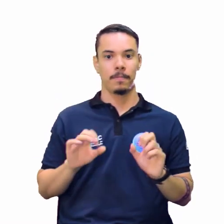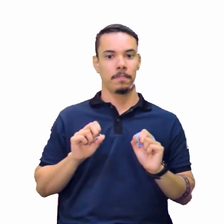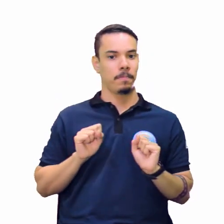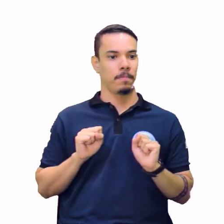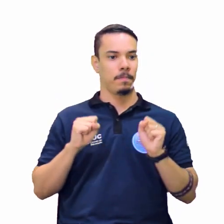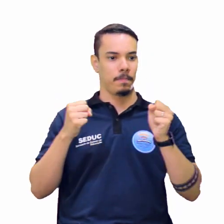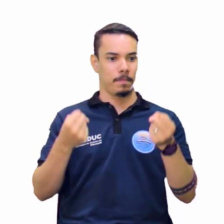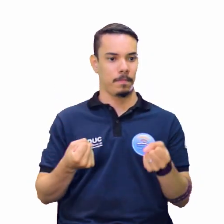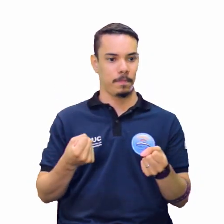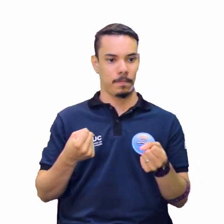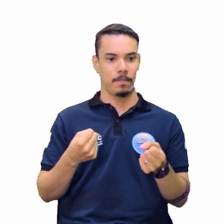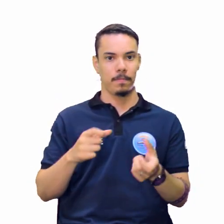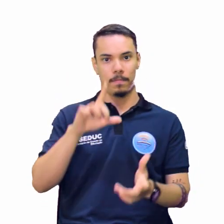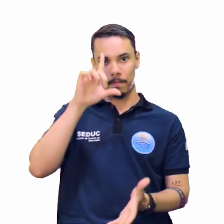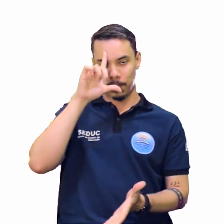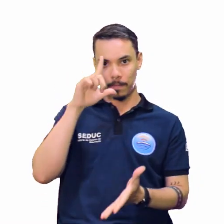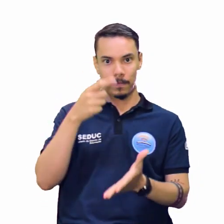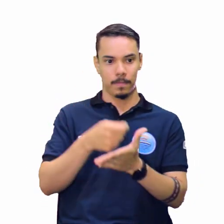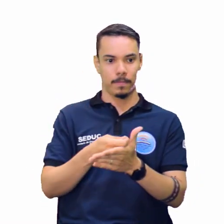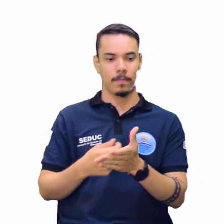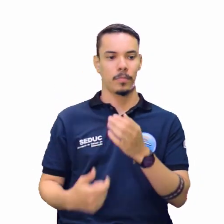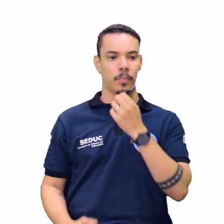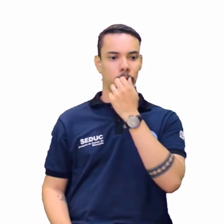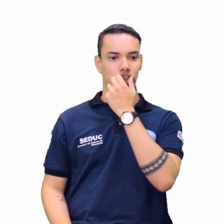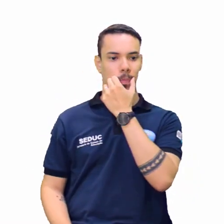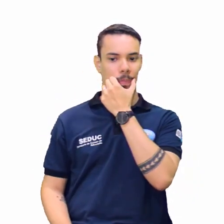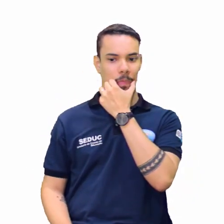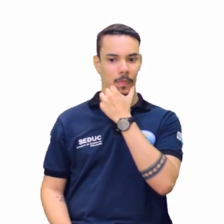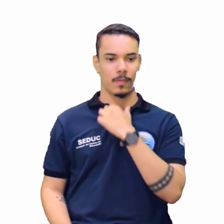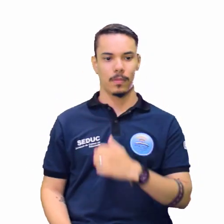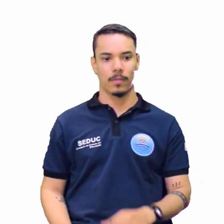enfatizar um determinado